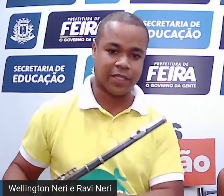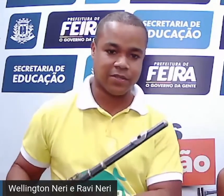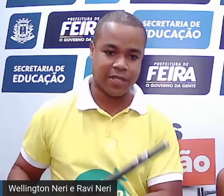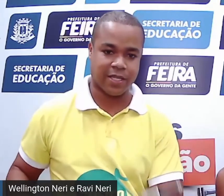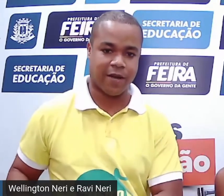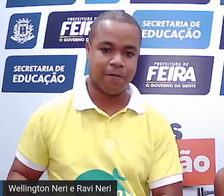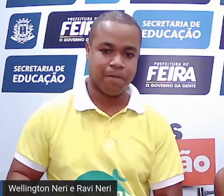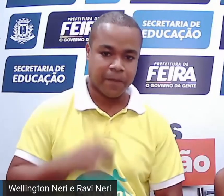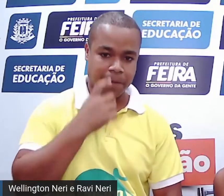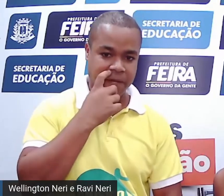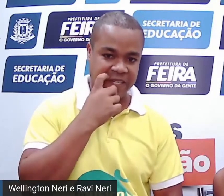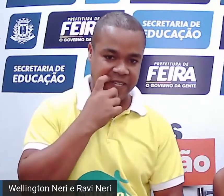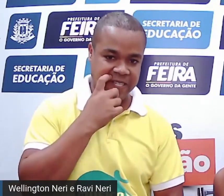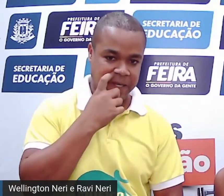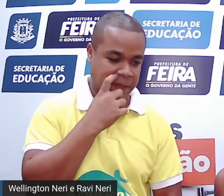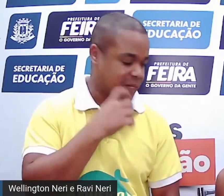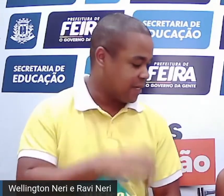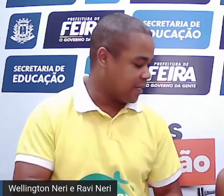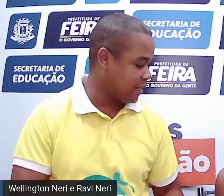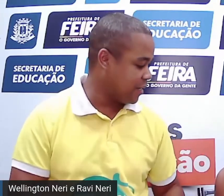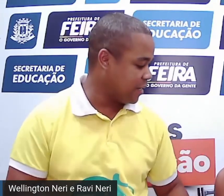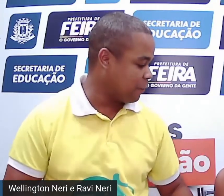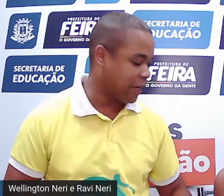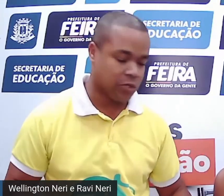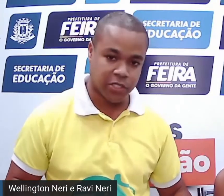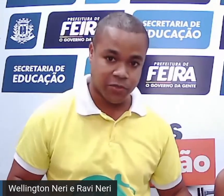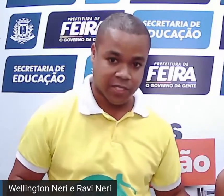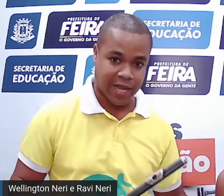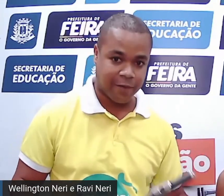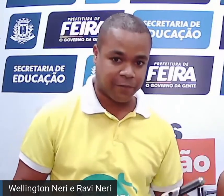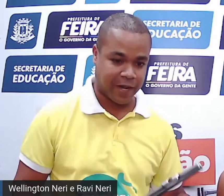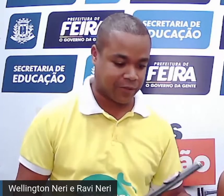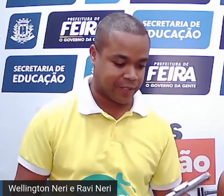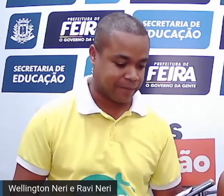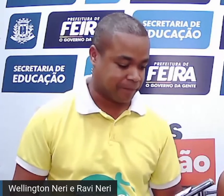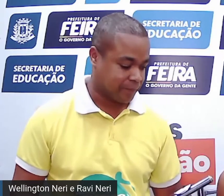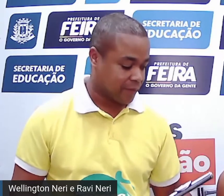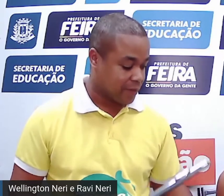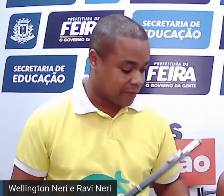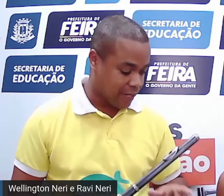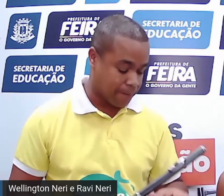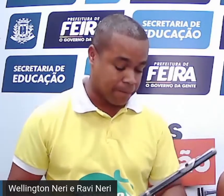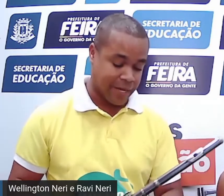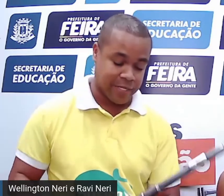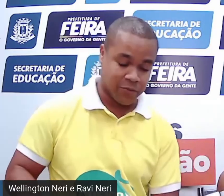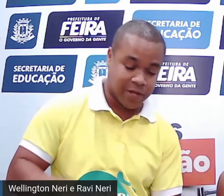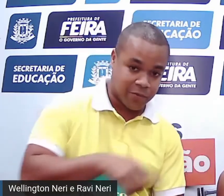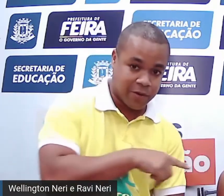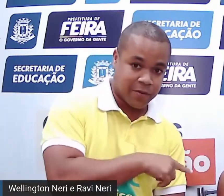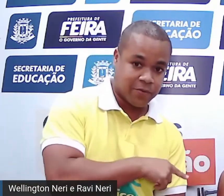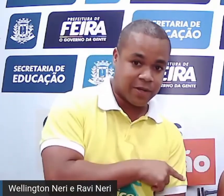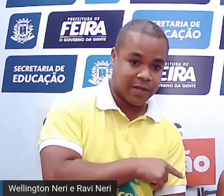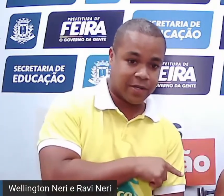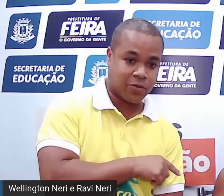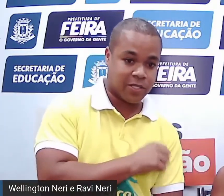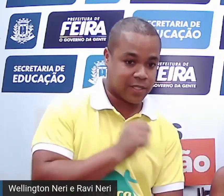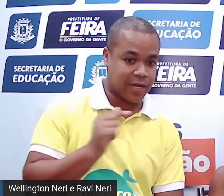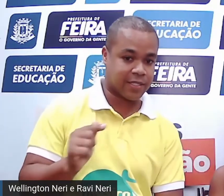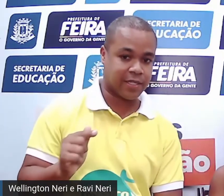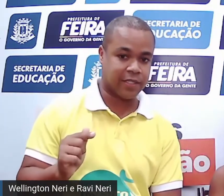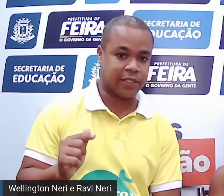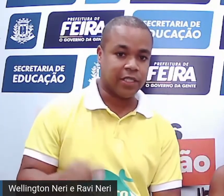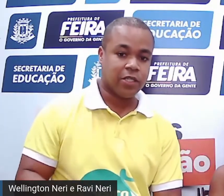flauta transversal. Beleza? Sim. Ele falou de usar a flauta. De mais uma